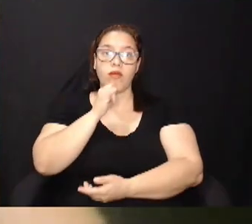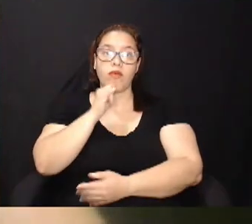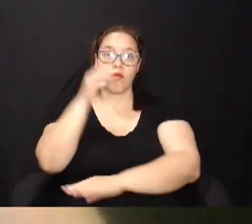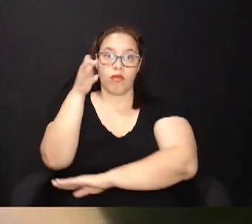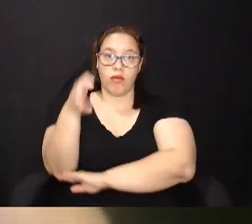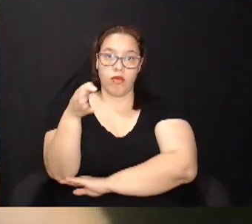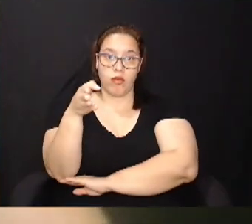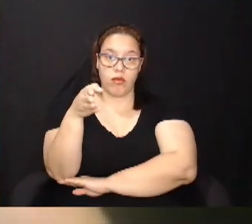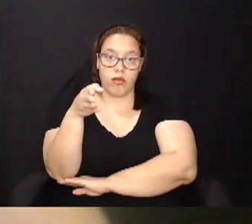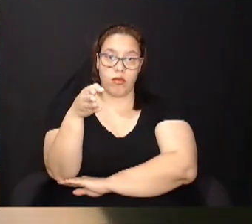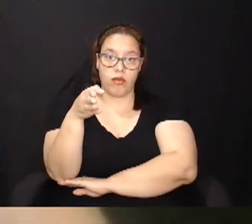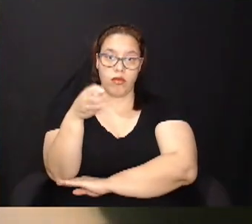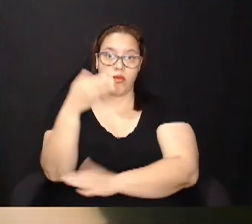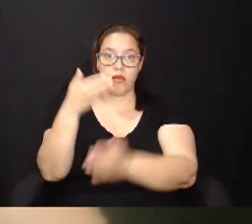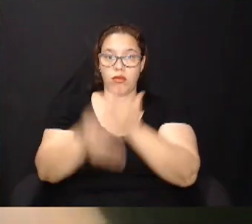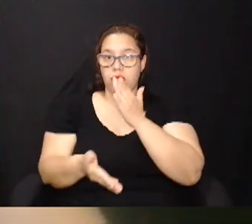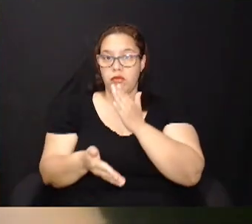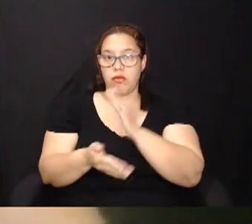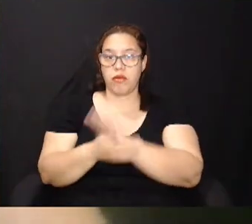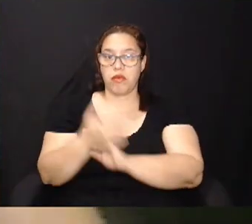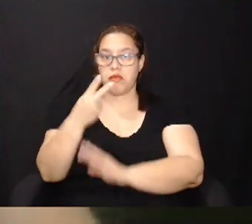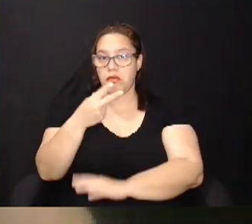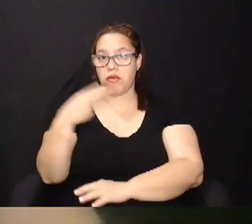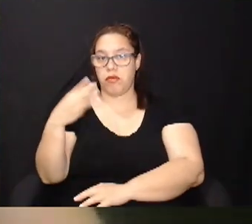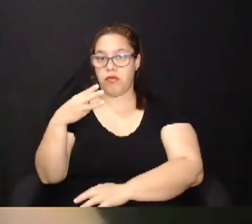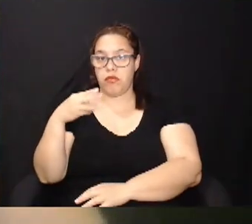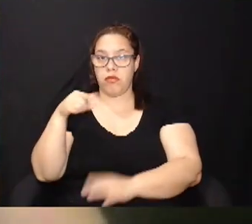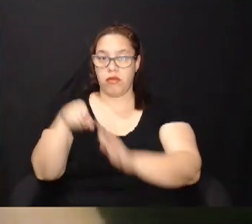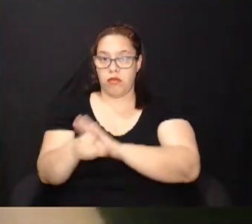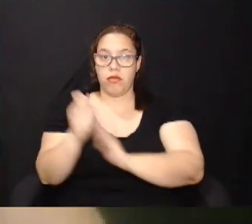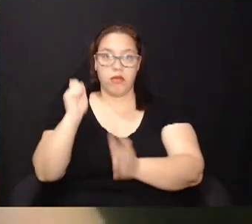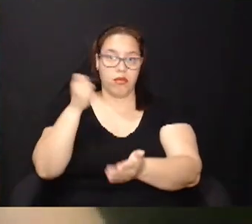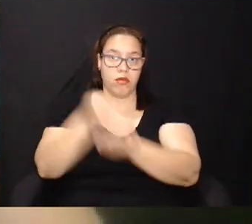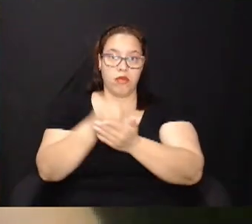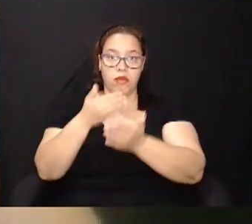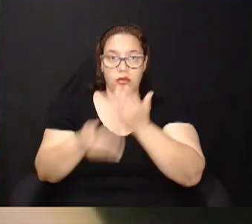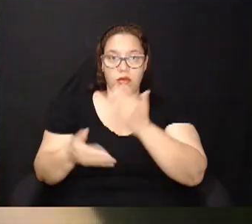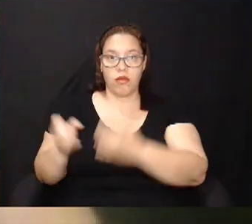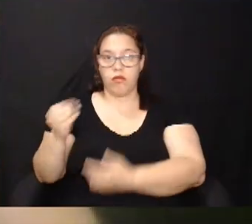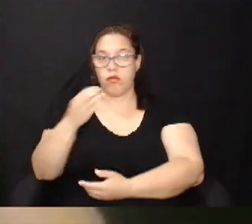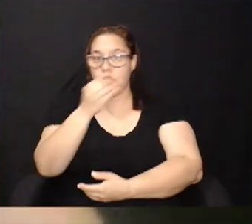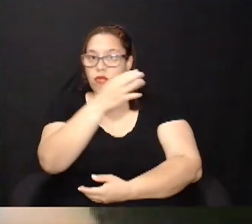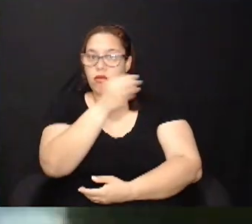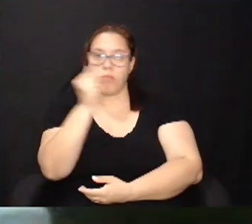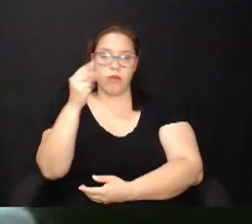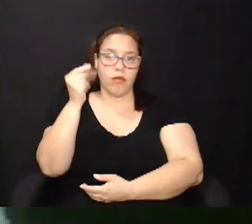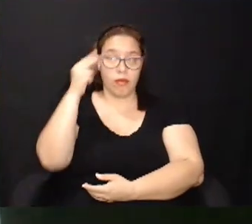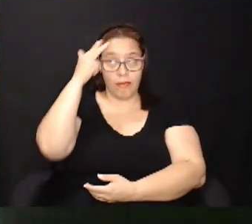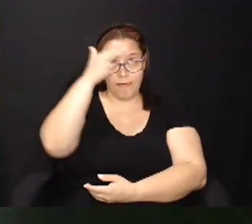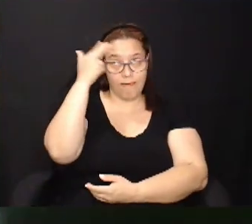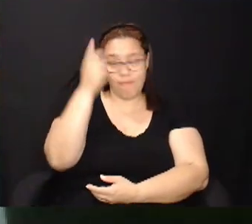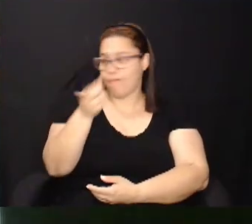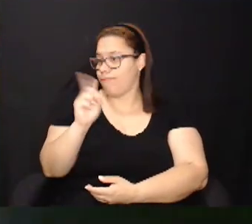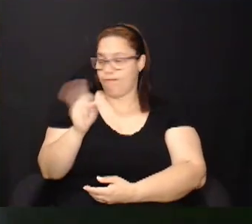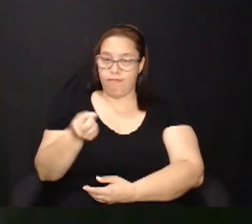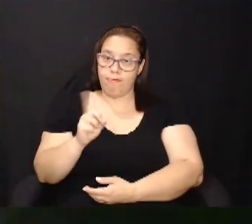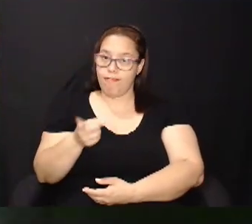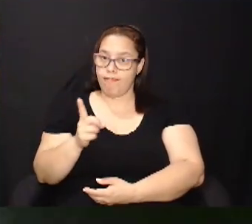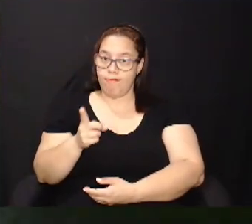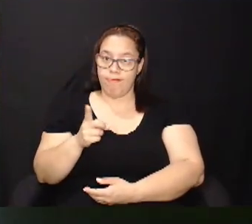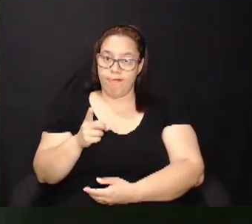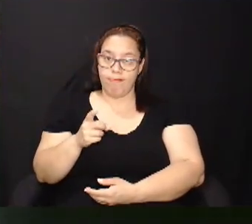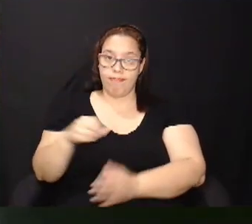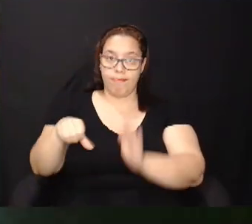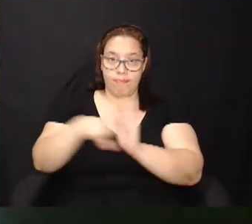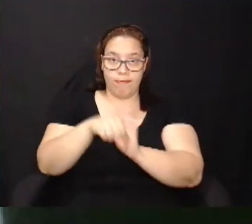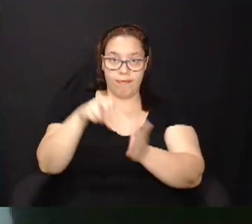você perdeu de R$ 2.000, R$ 3.000? Ou pagaria a perda de um dia de uma viagem há muito tempo sonhada? Não. Então essa multa, ela tem natureza